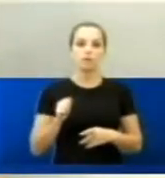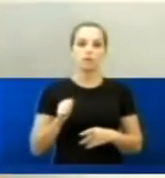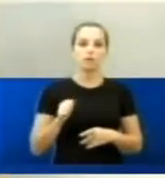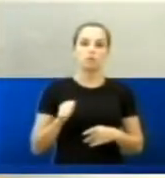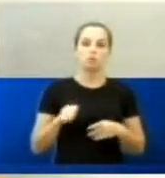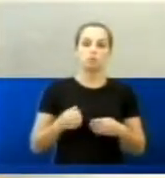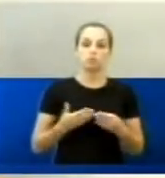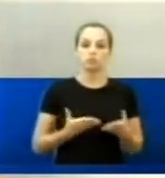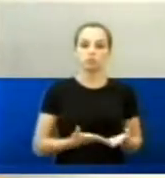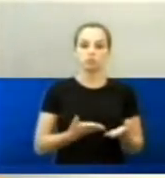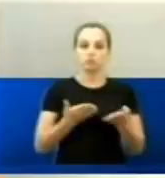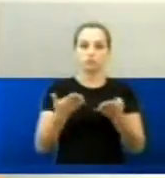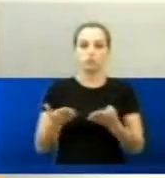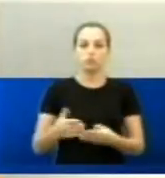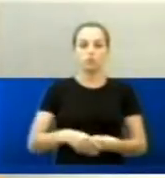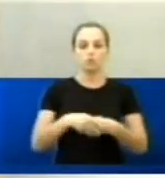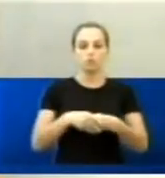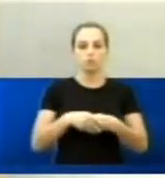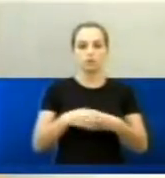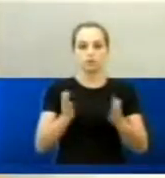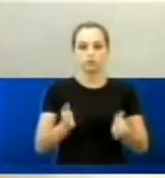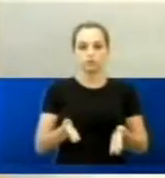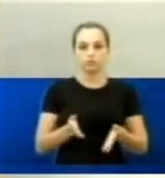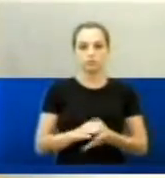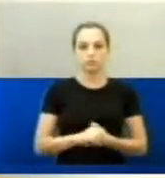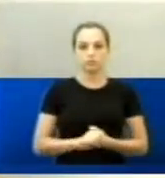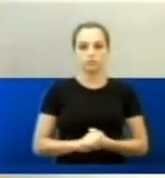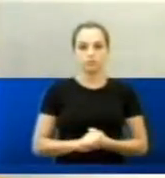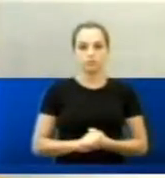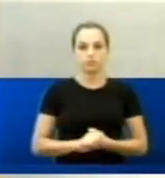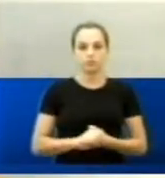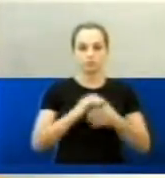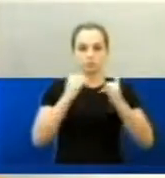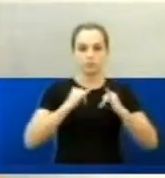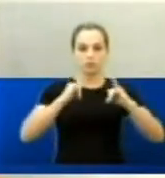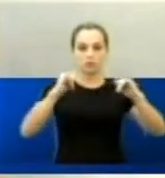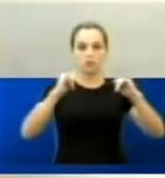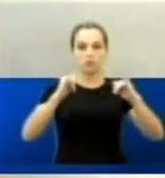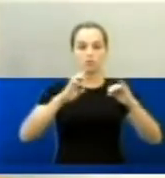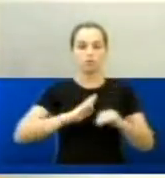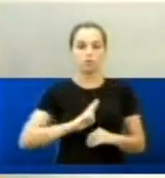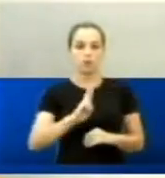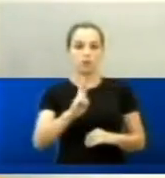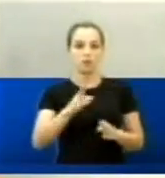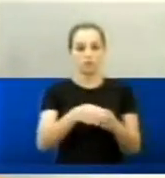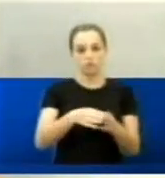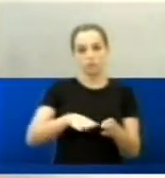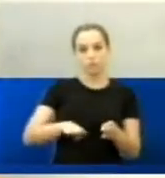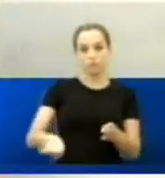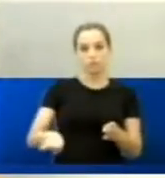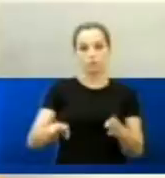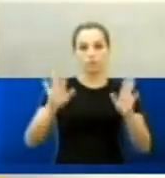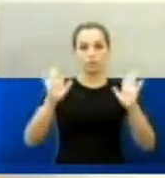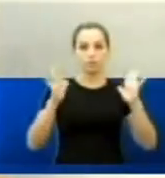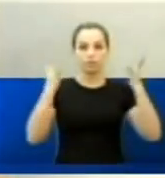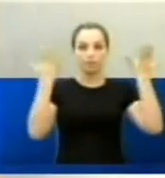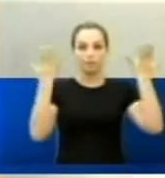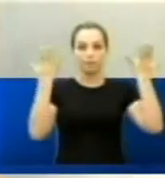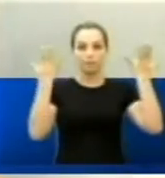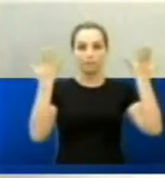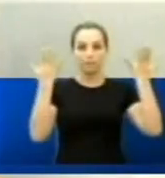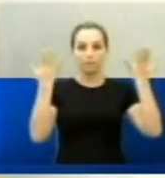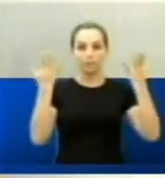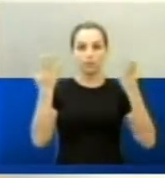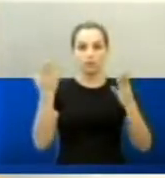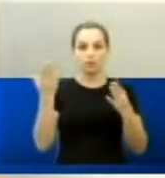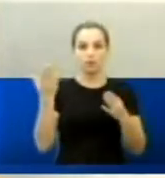expressou os nossos cumprimentos aqui. Informar que pude representar a Câmara Municipal no evento de recepção do novo superintendente